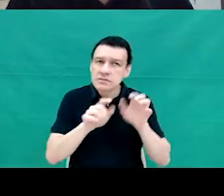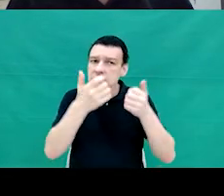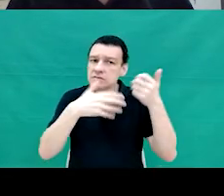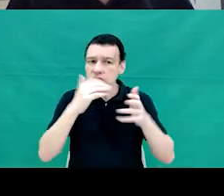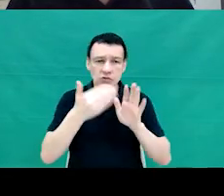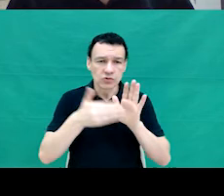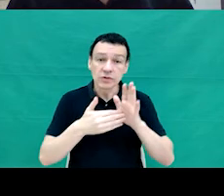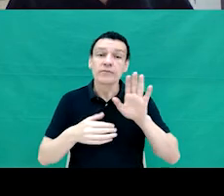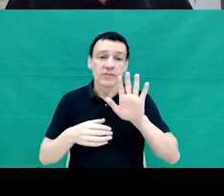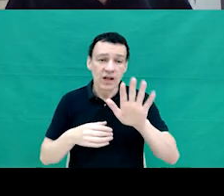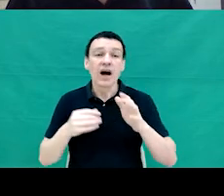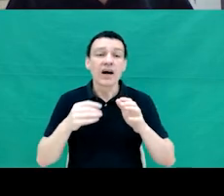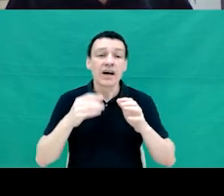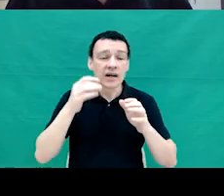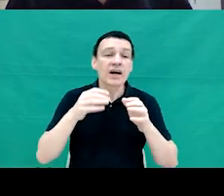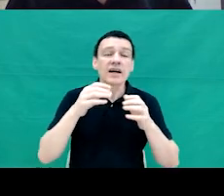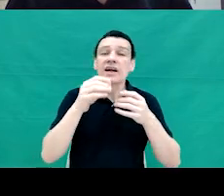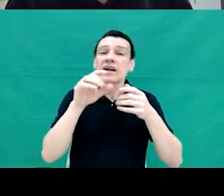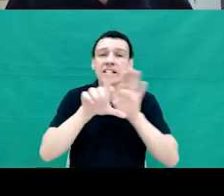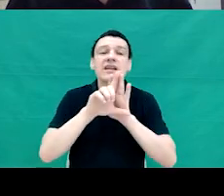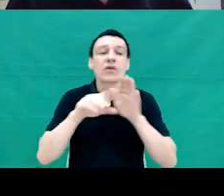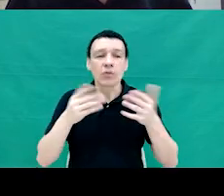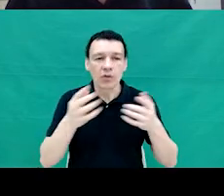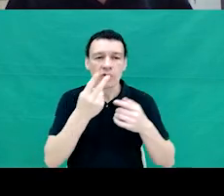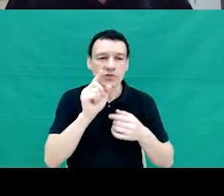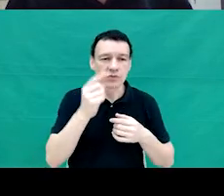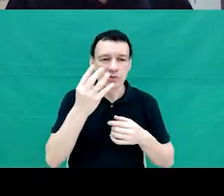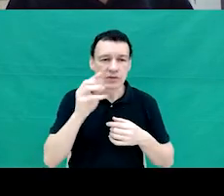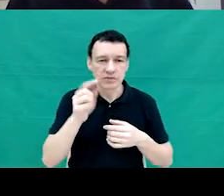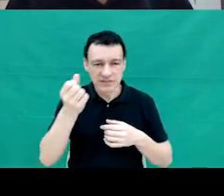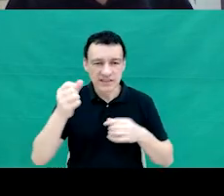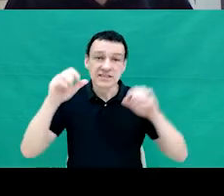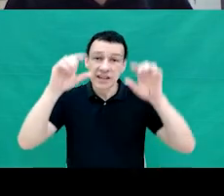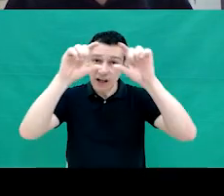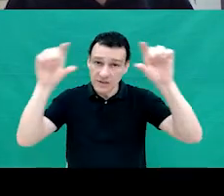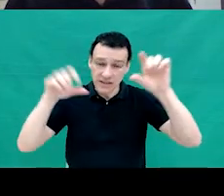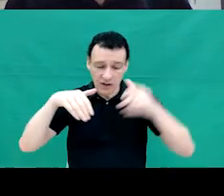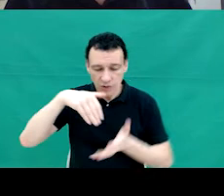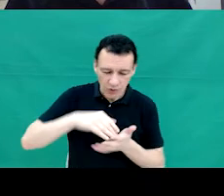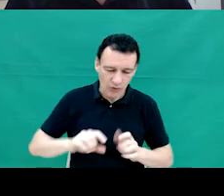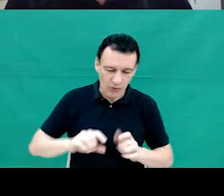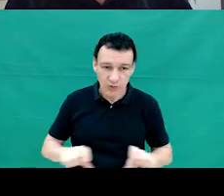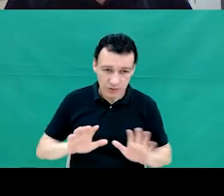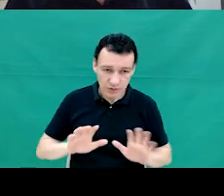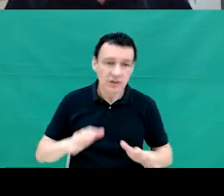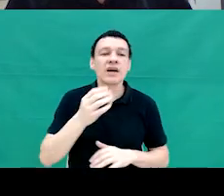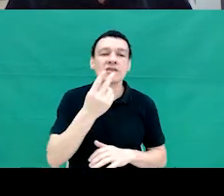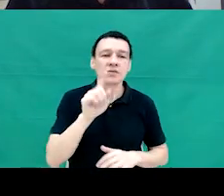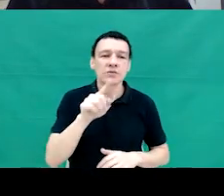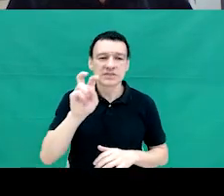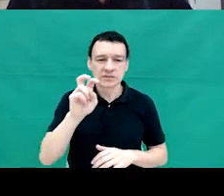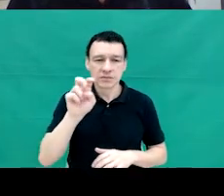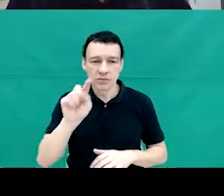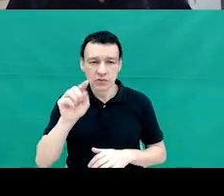e rótulos, 2.5.3, rótulo no nome acessível, e 3.3.2, rótulos ou